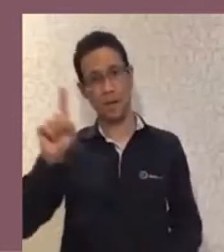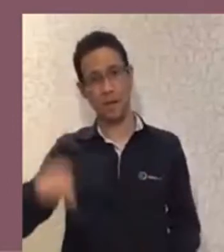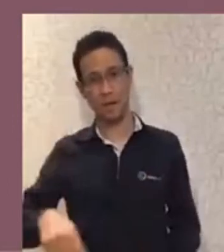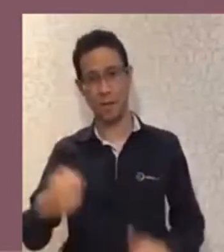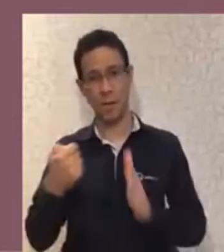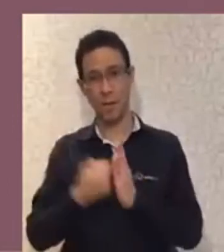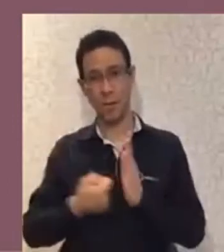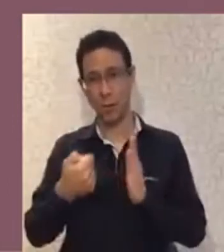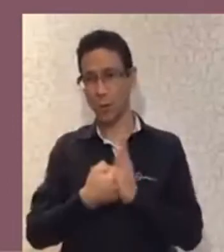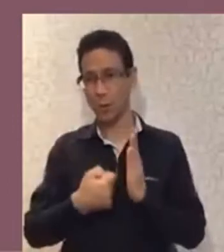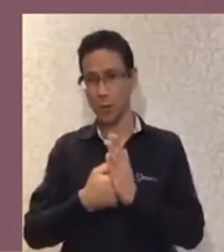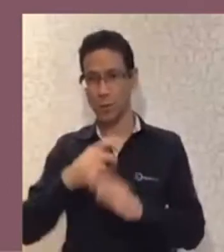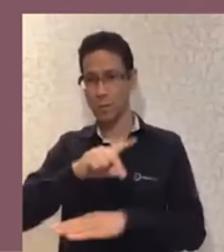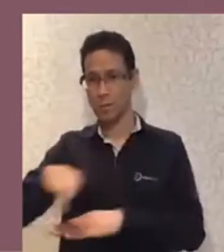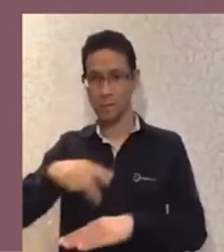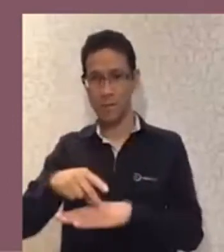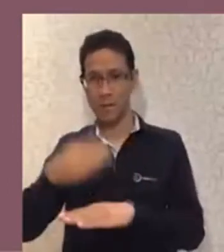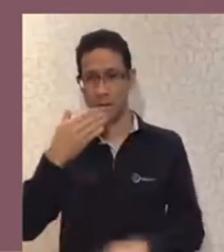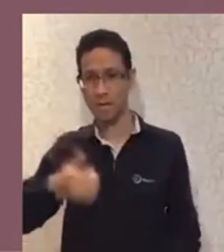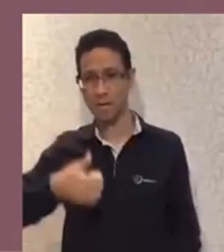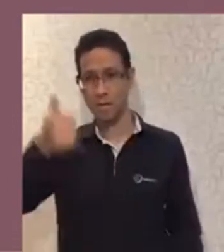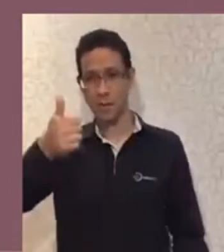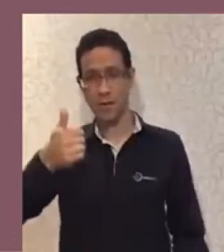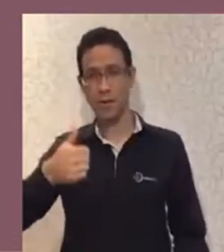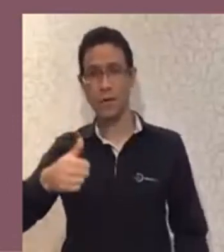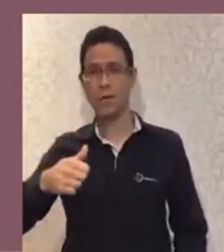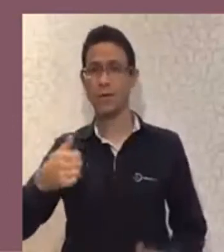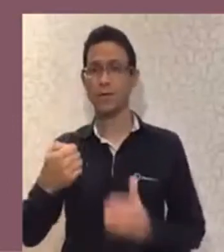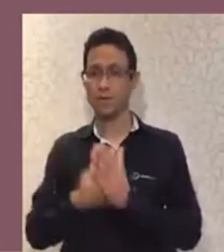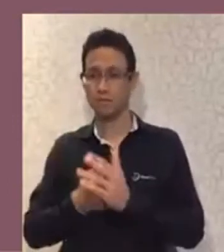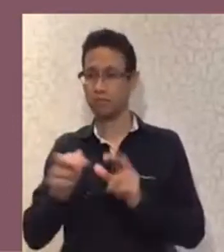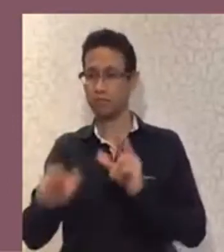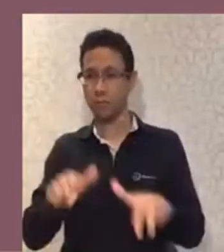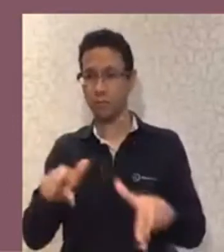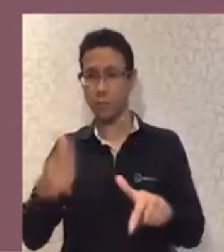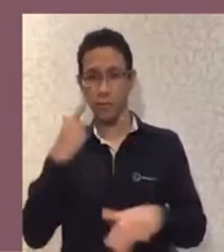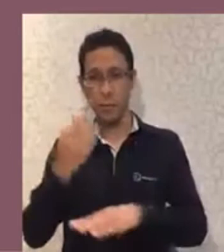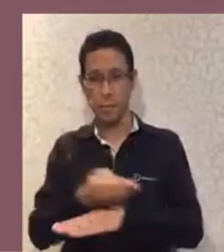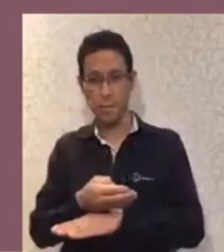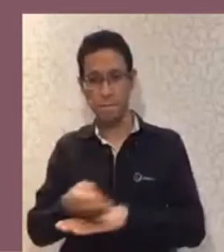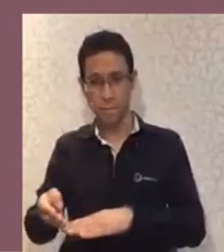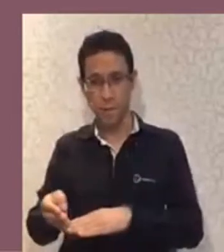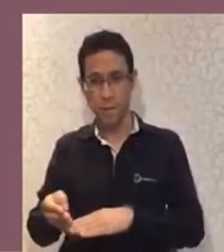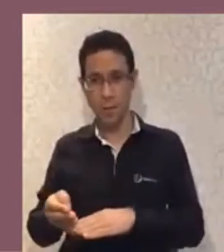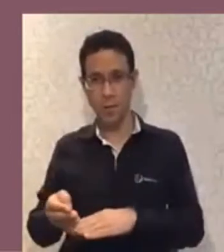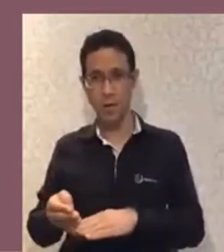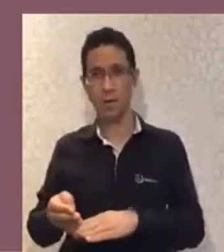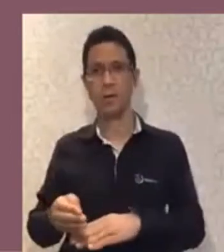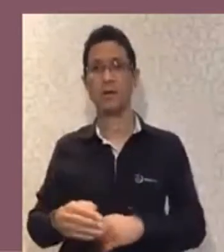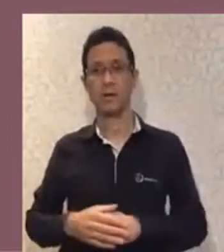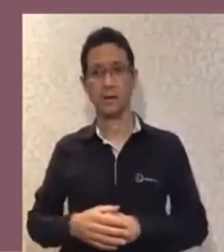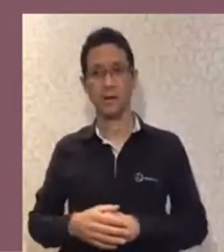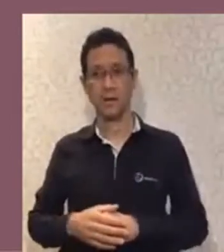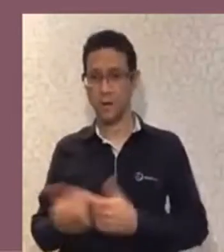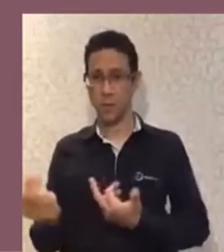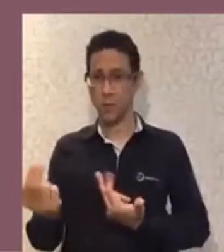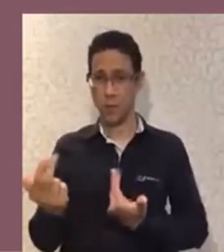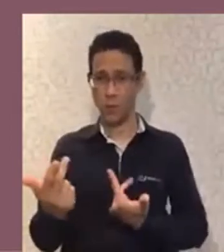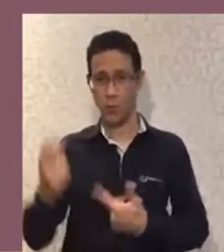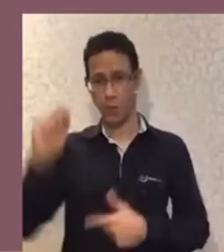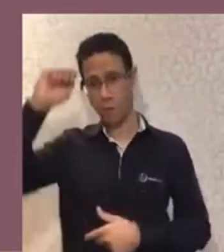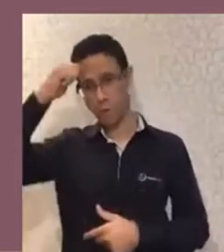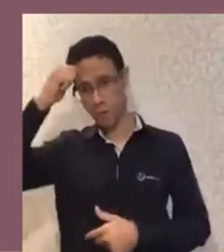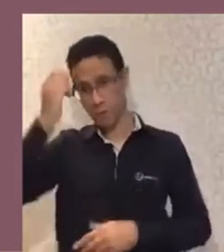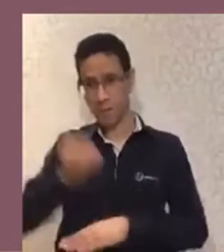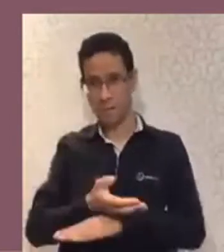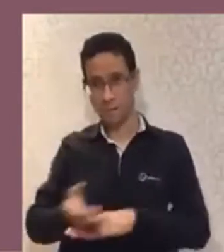a luta por um país melhor, e obviamente, né, o lugar do branco na luta antirracista não é o mesmo lugar do negro, né, não é que para